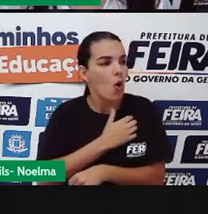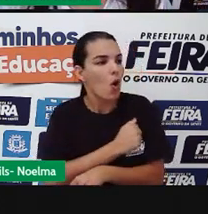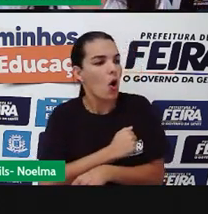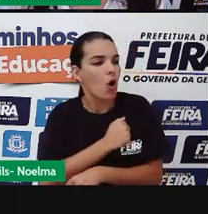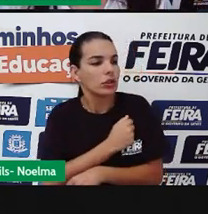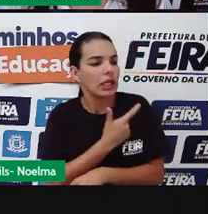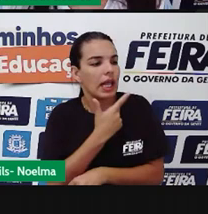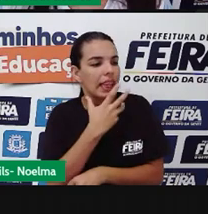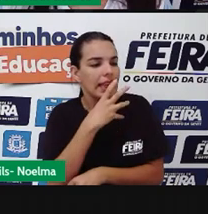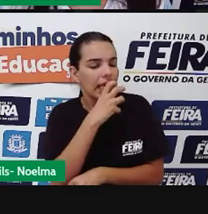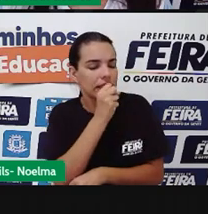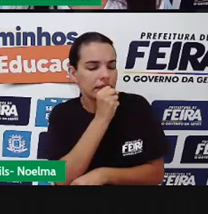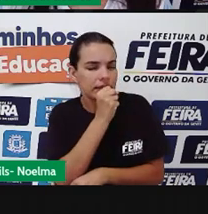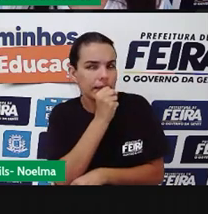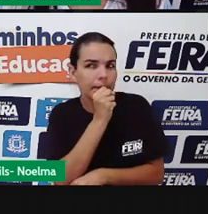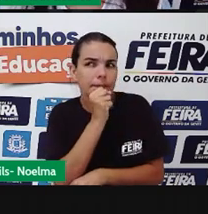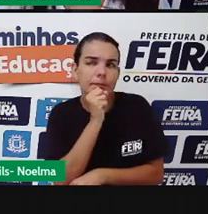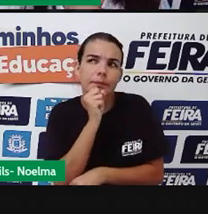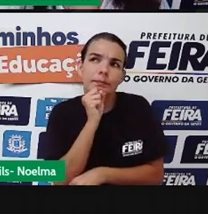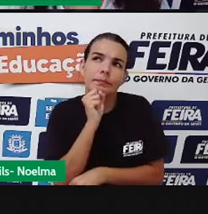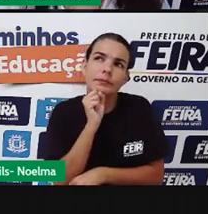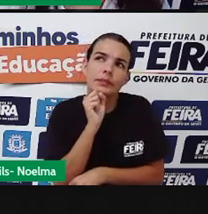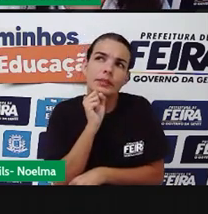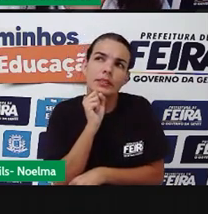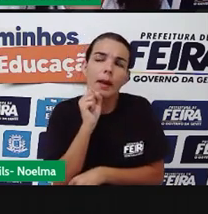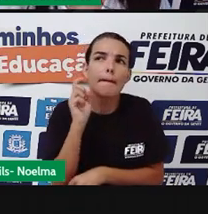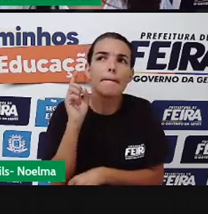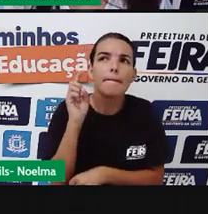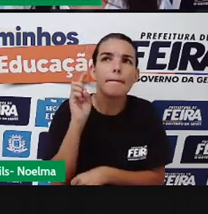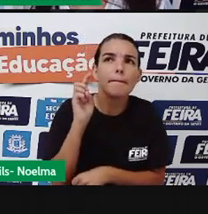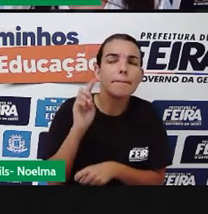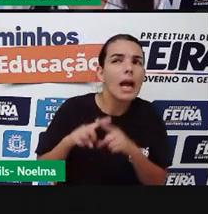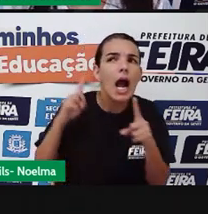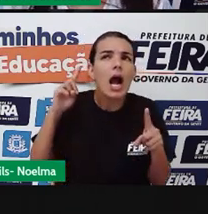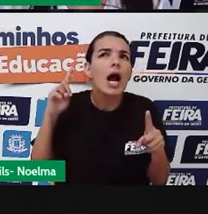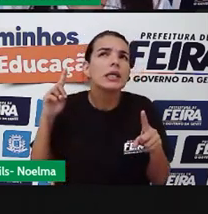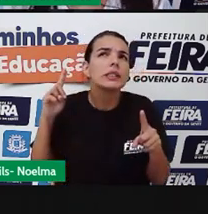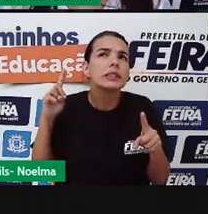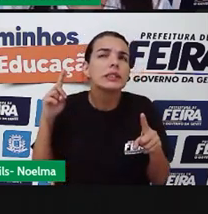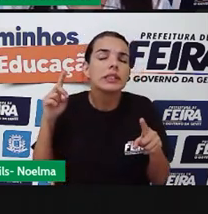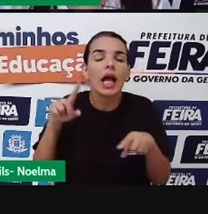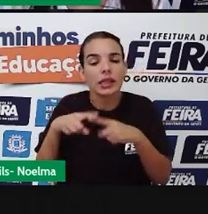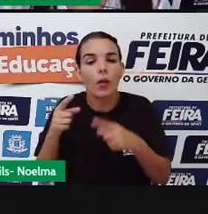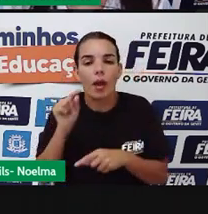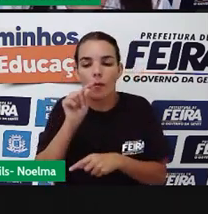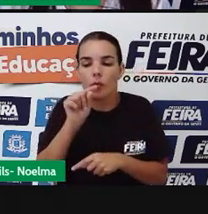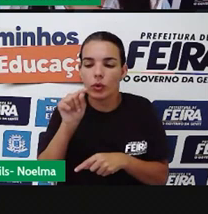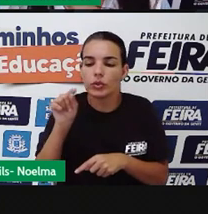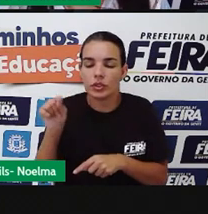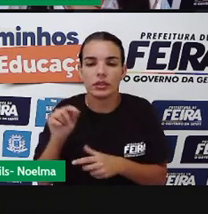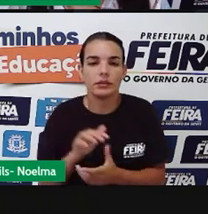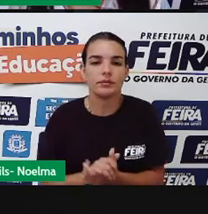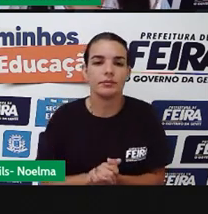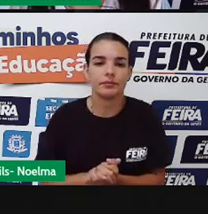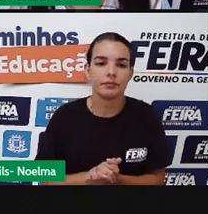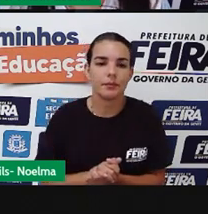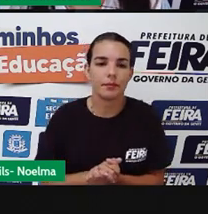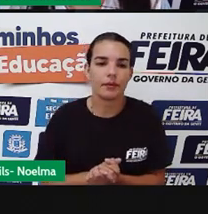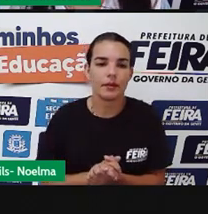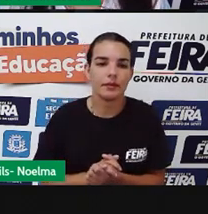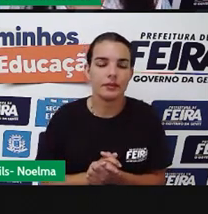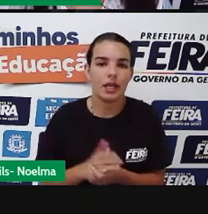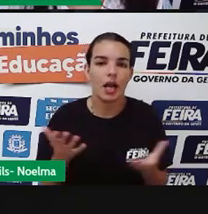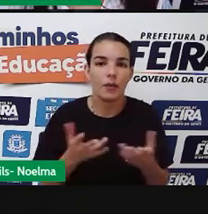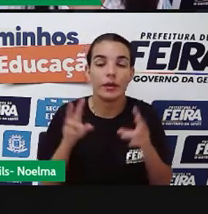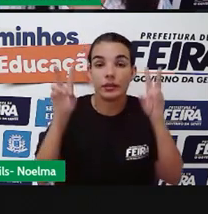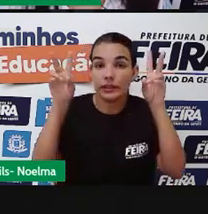laranja, mas. Aí a gente utiliza aí os três pontinhos, certo? Que são as